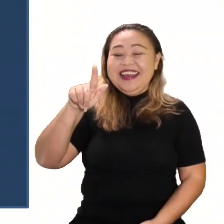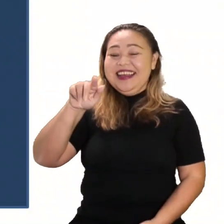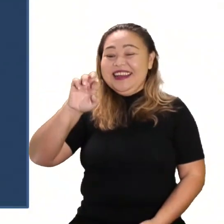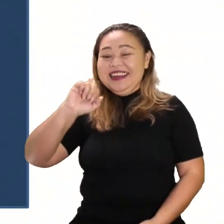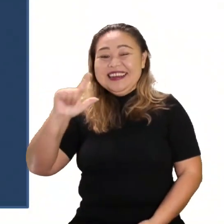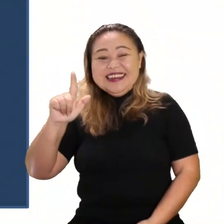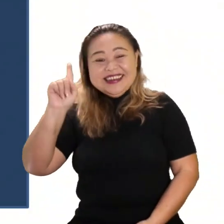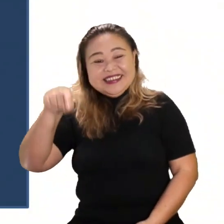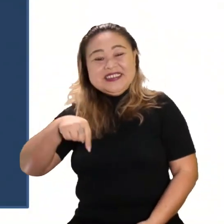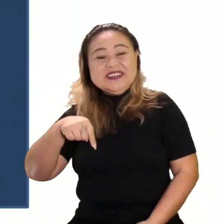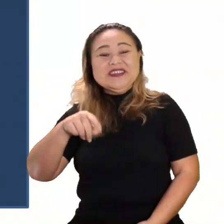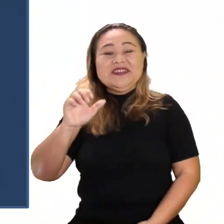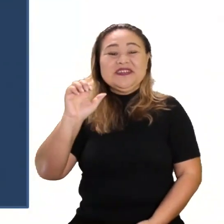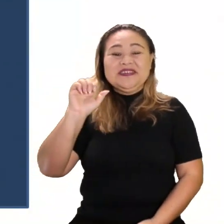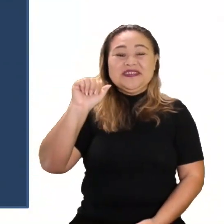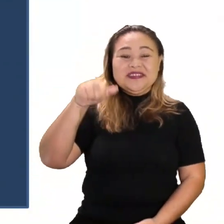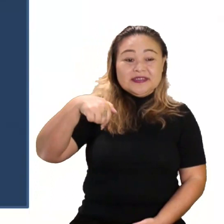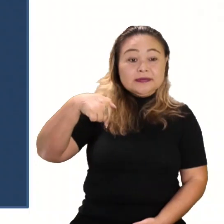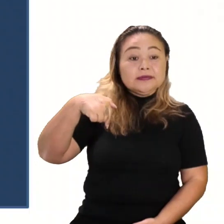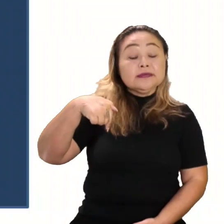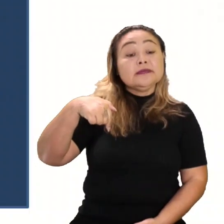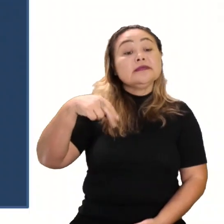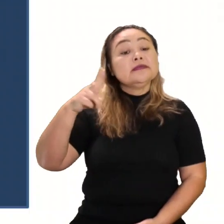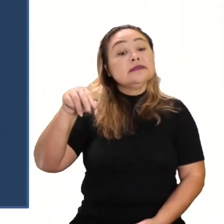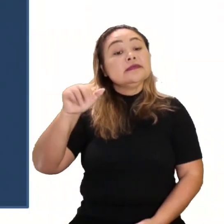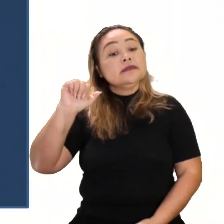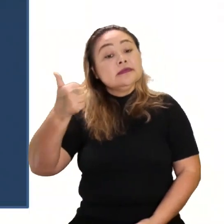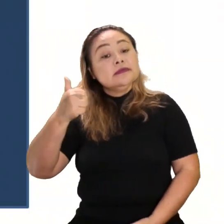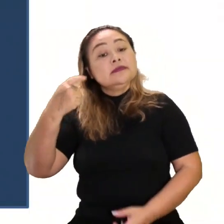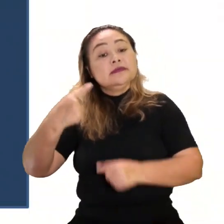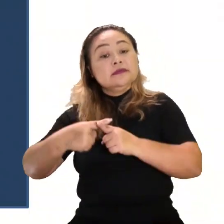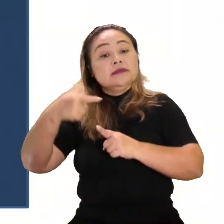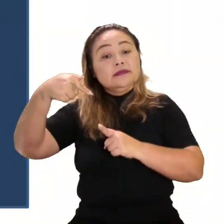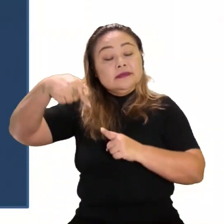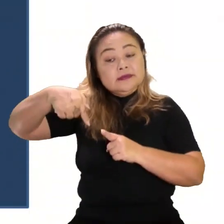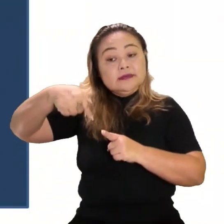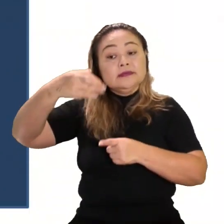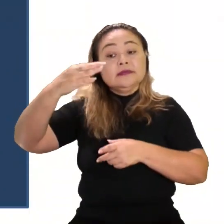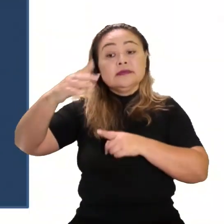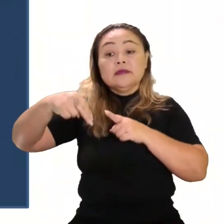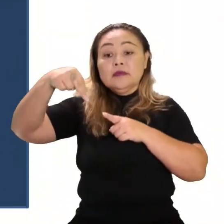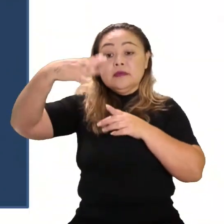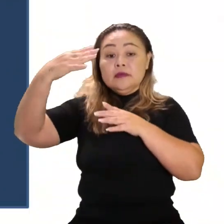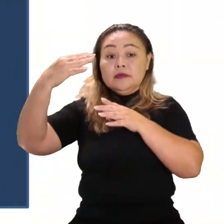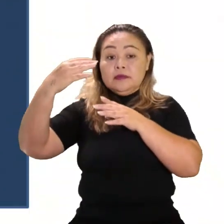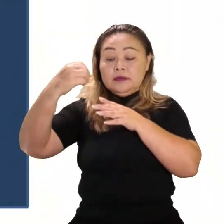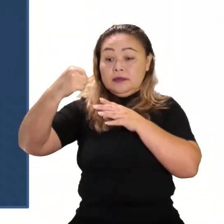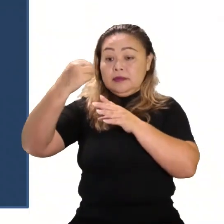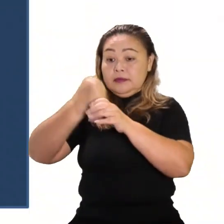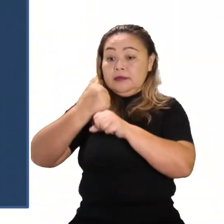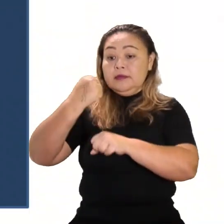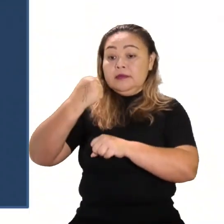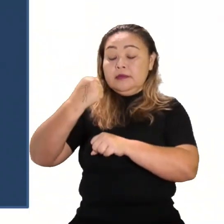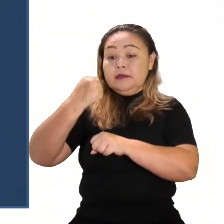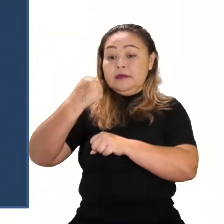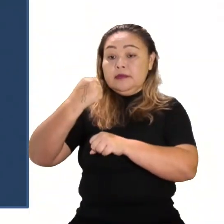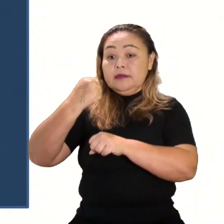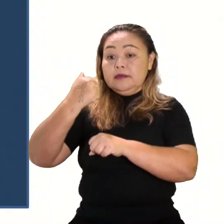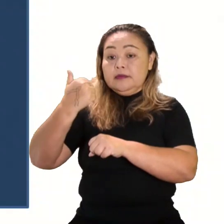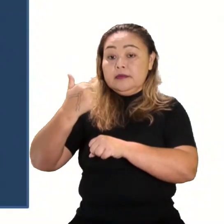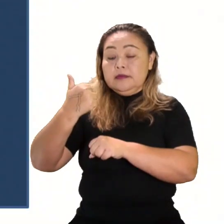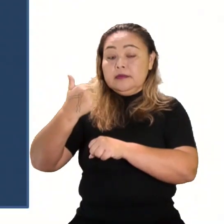por A1 vezes A a n igual a 1 vezes a razão elevado a n menos